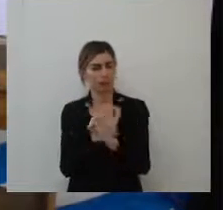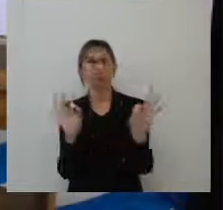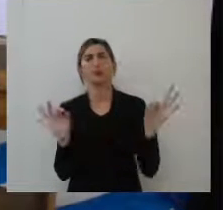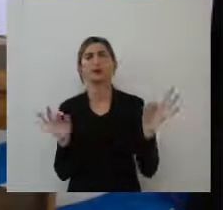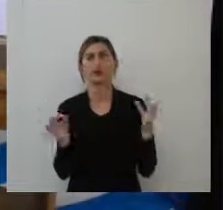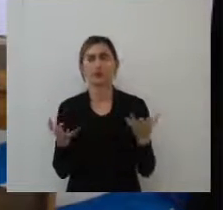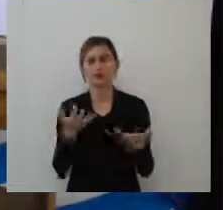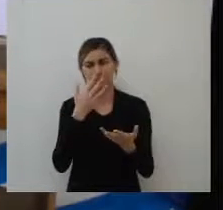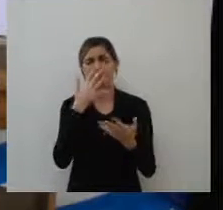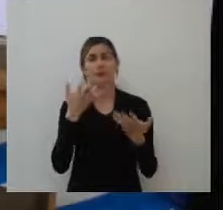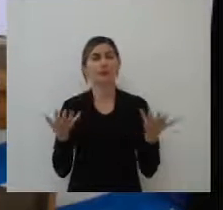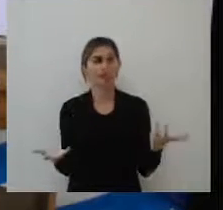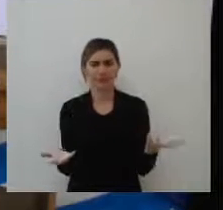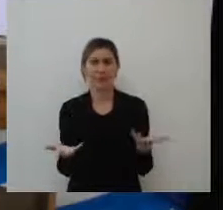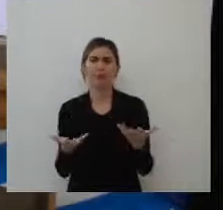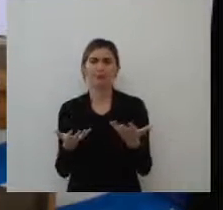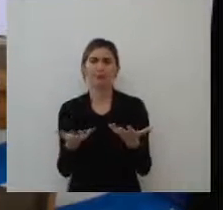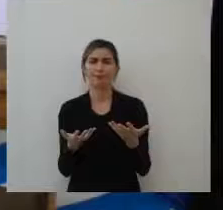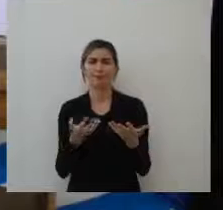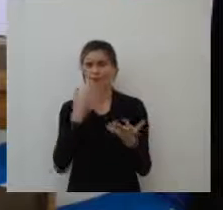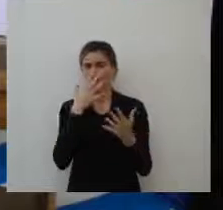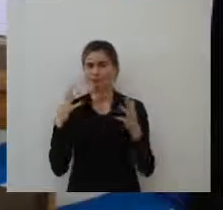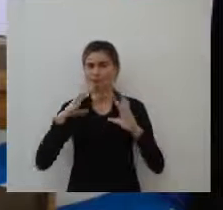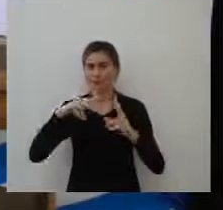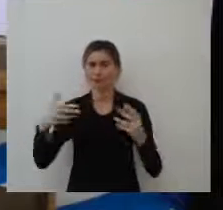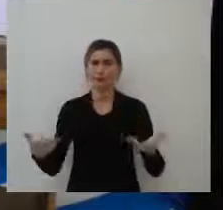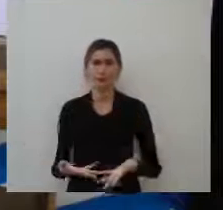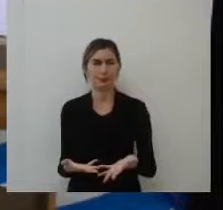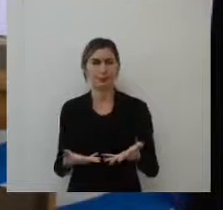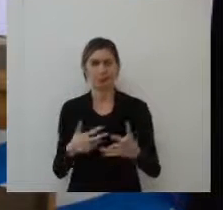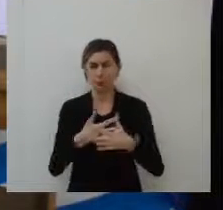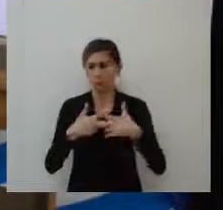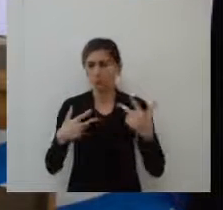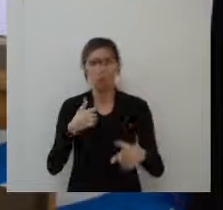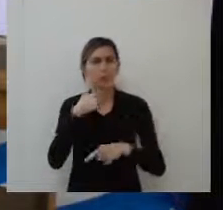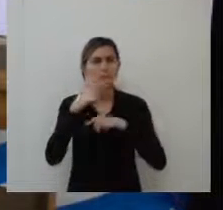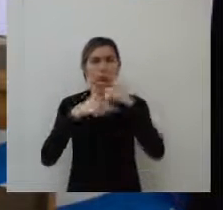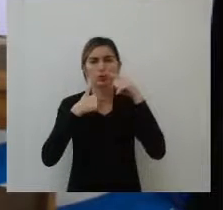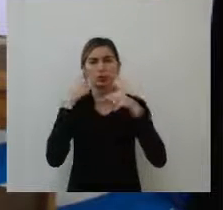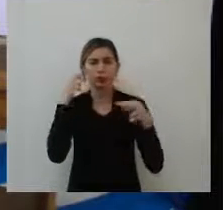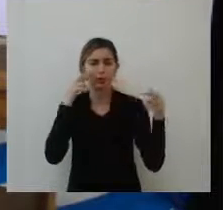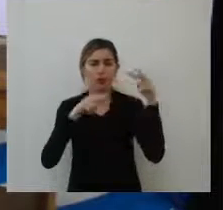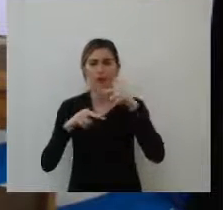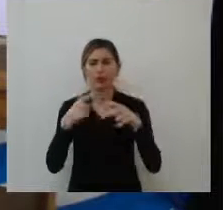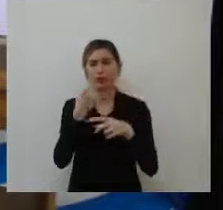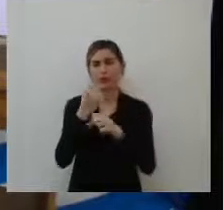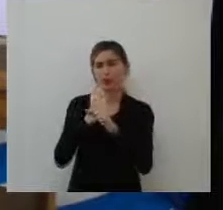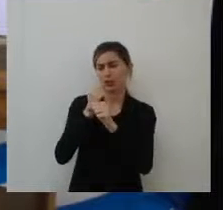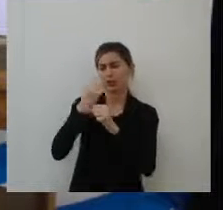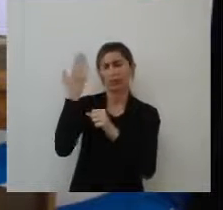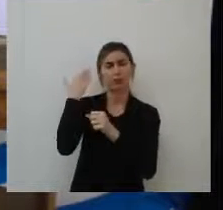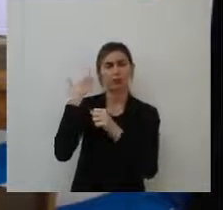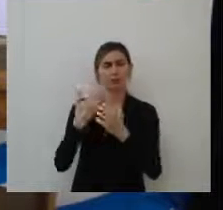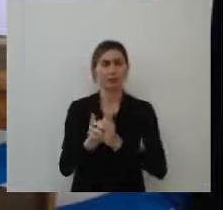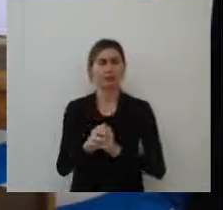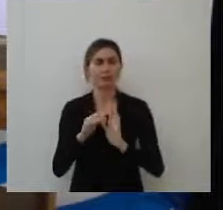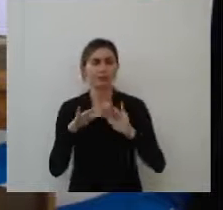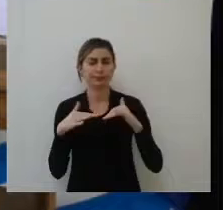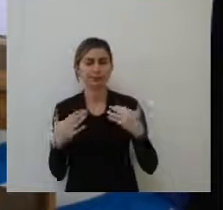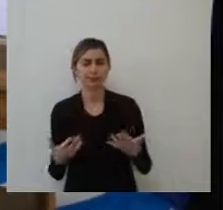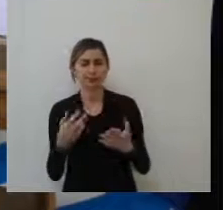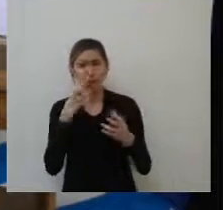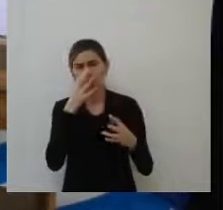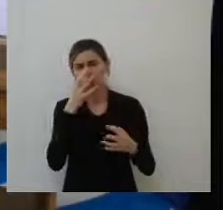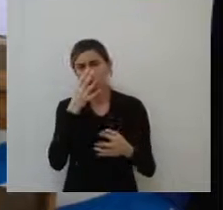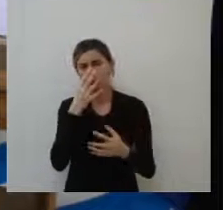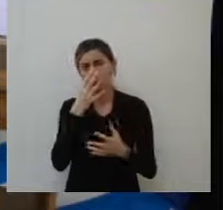extraordinária. É uma coisa extraordinária no mundo atual, tá? Coisa que a gente não conseguia ver isso há uns 20 anos atrás, por exemplo. Então você